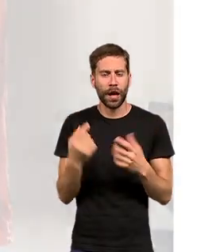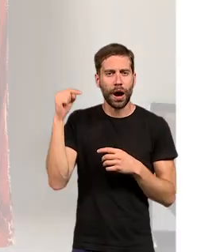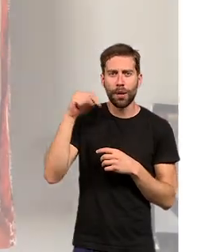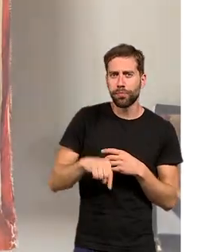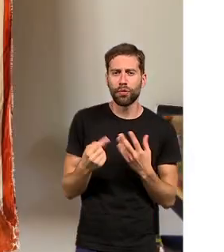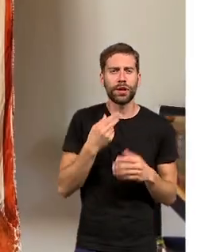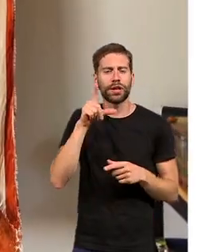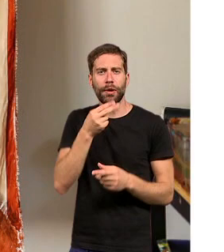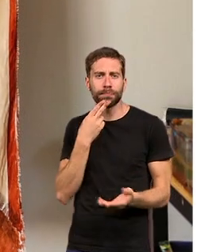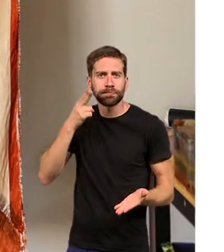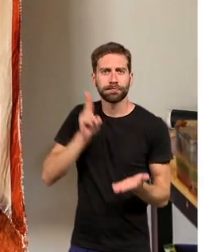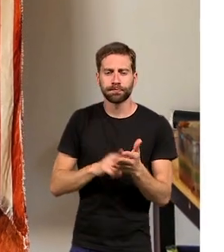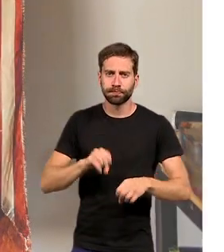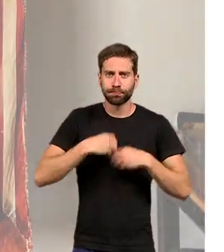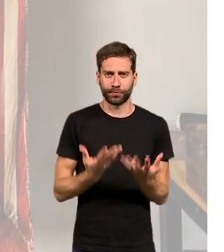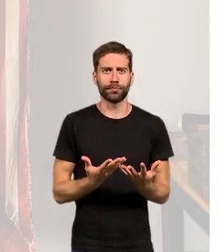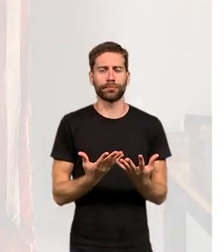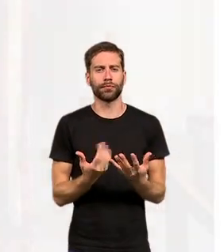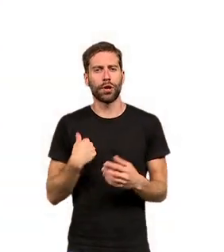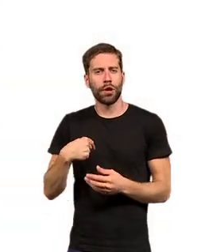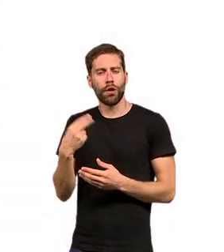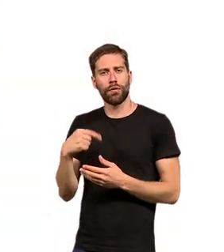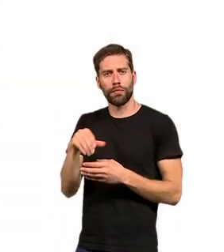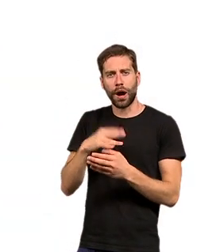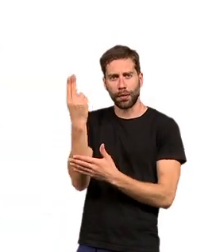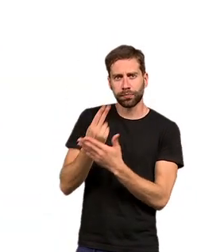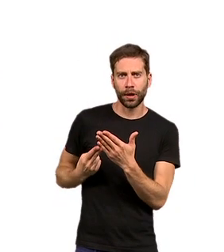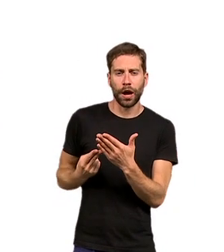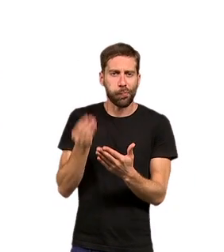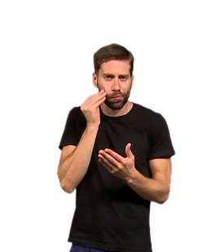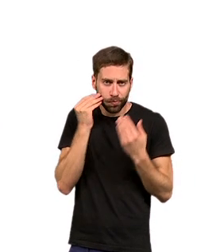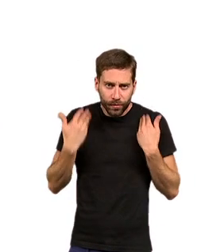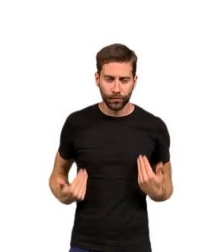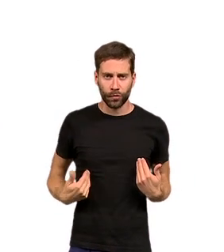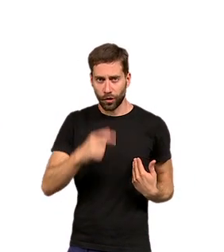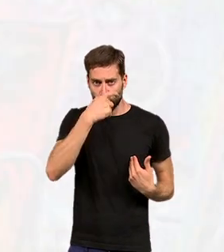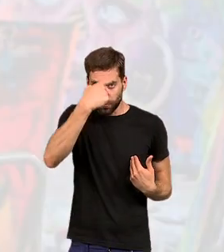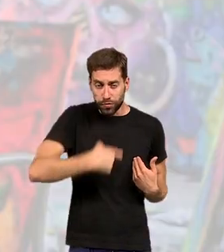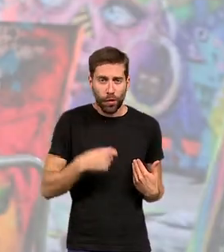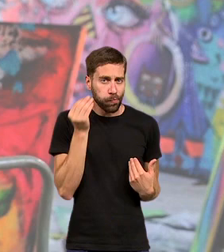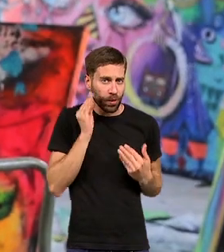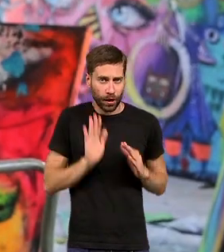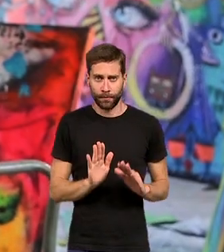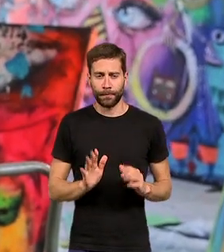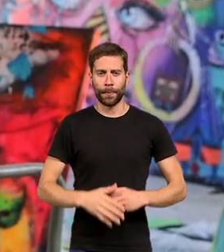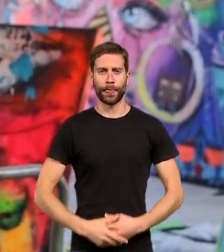consigo ser de outra forma enquanto artista e, inclusive, enquanto indivíduo, enquanto humana.